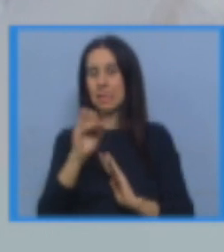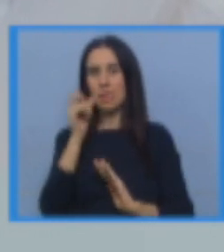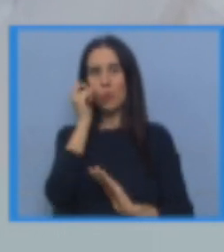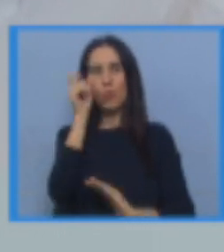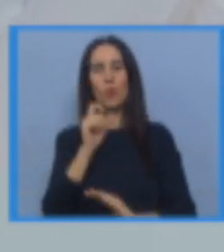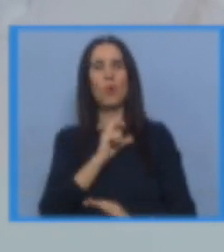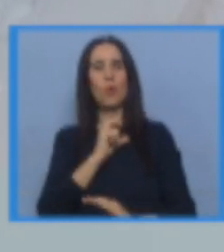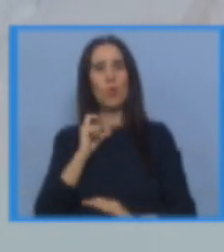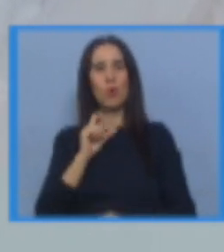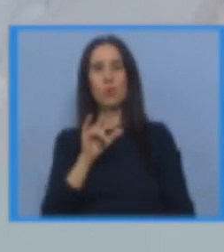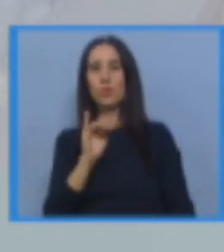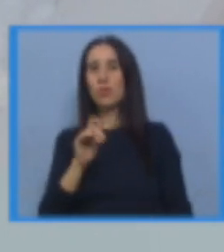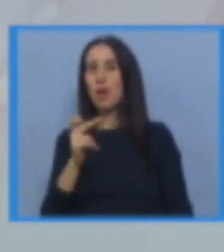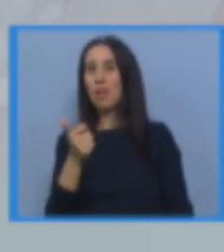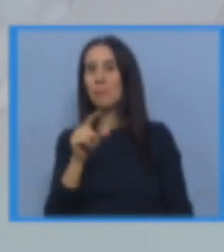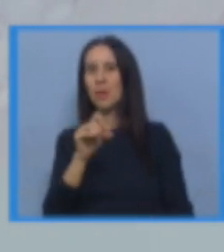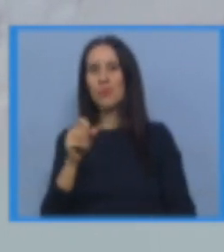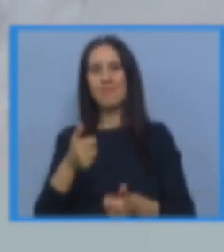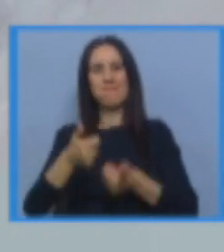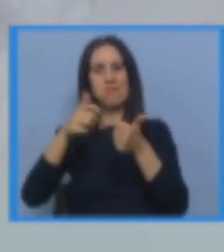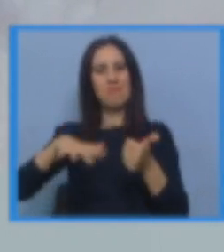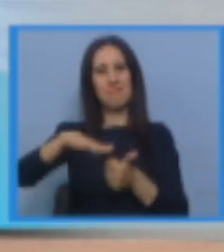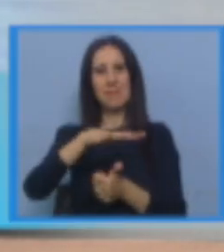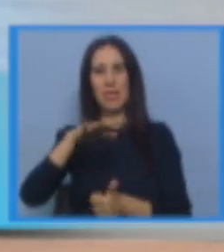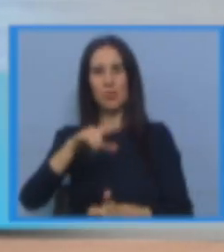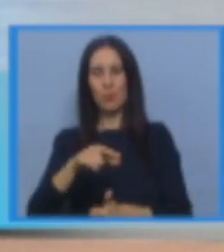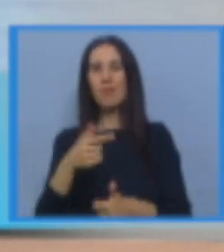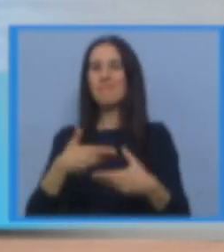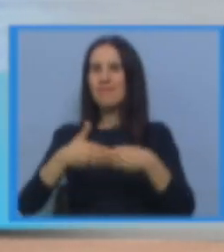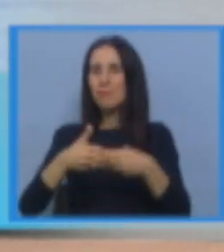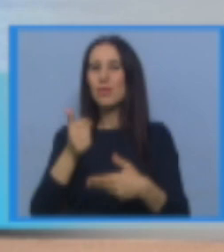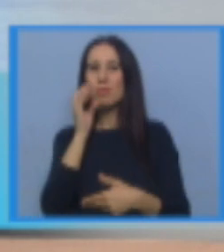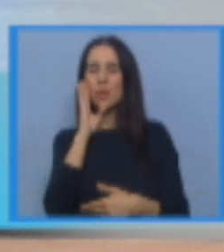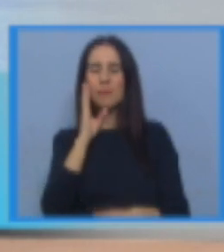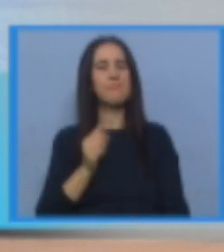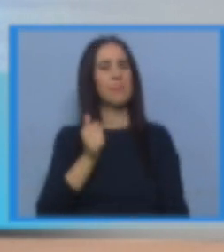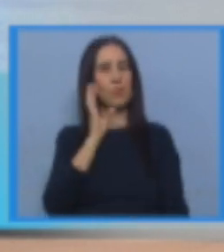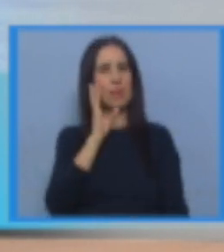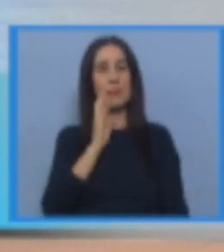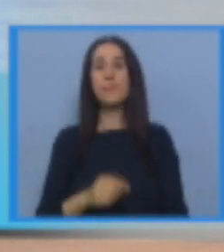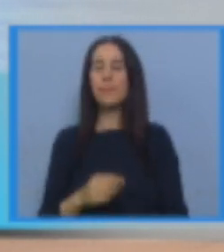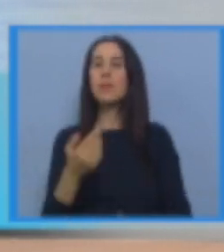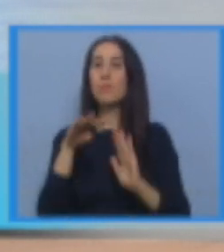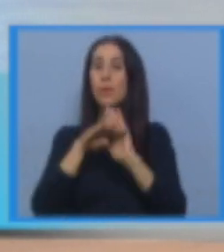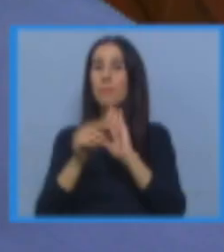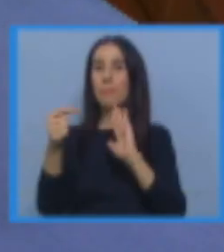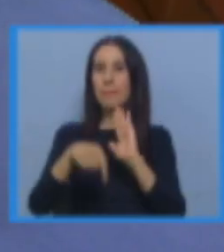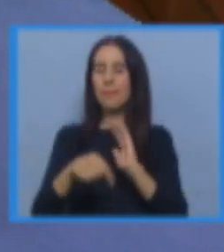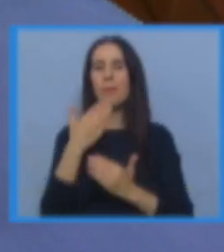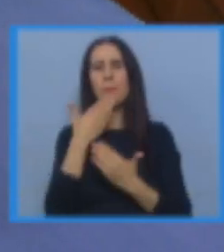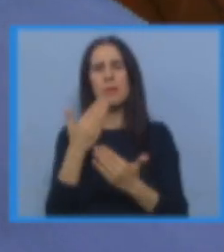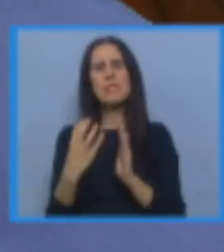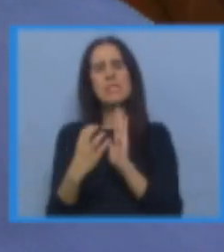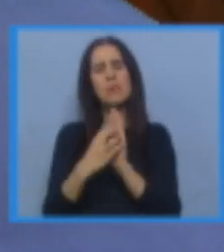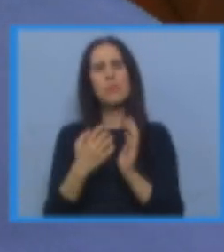Luís Alberto, do Patriarcado de Lisboa. Cumprimento, muito boa tarde. Boa tarde. Obrigado por estar neste programa. Que simbolismo tem, que